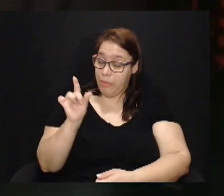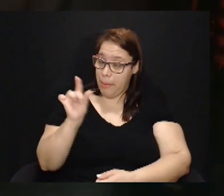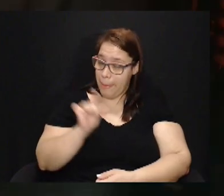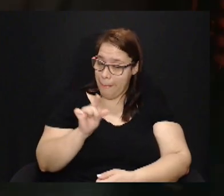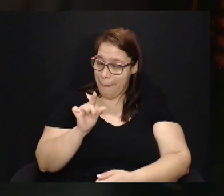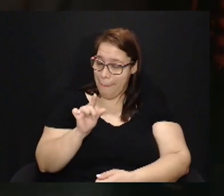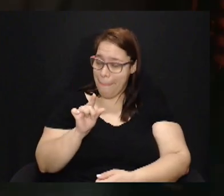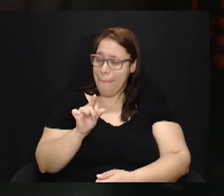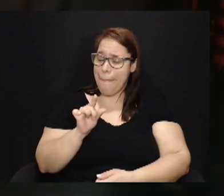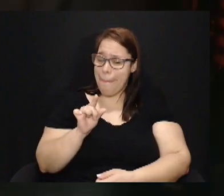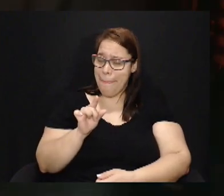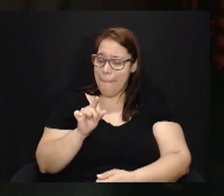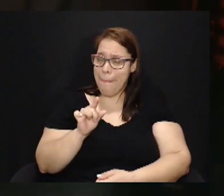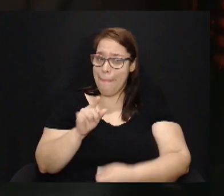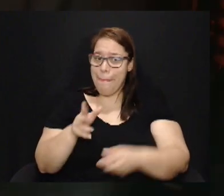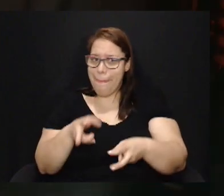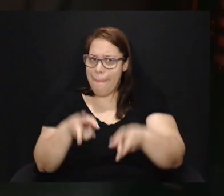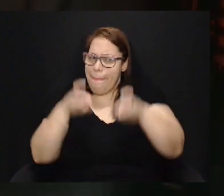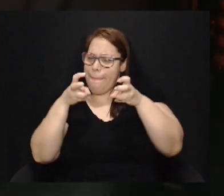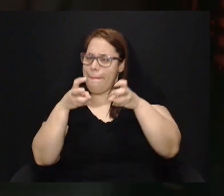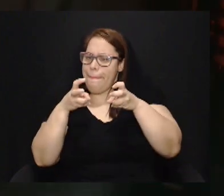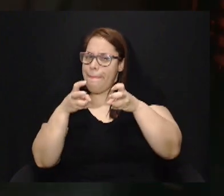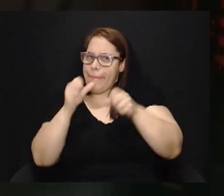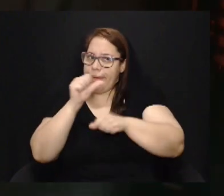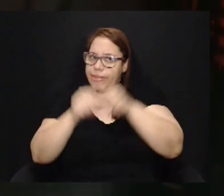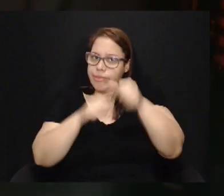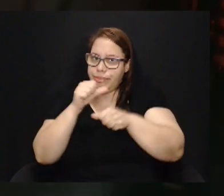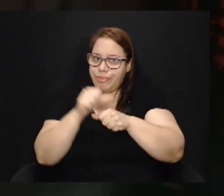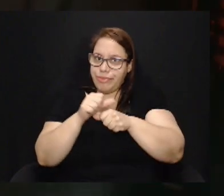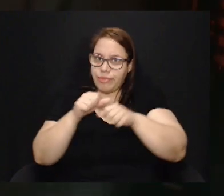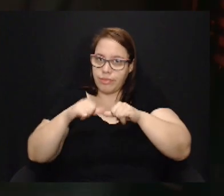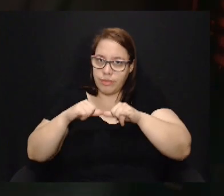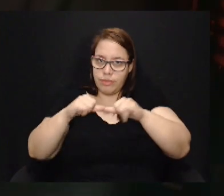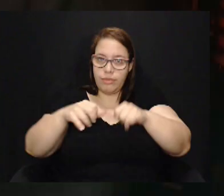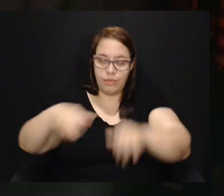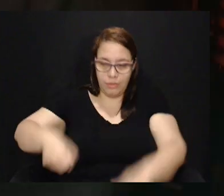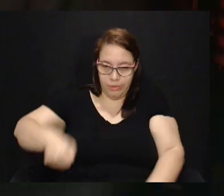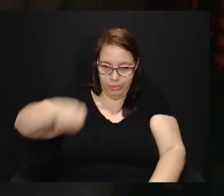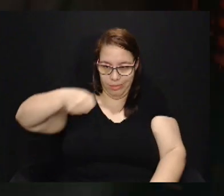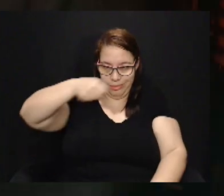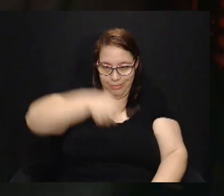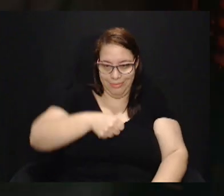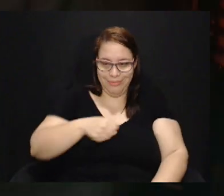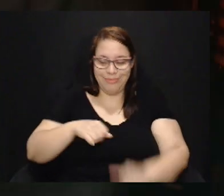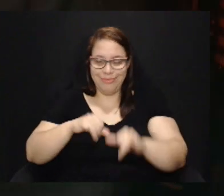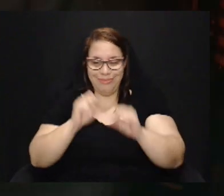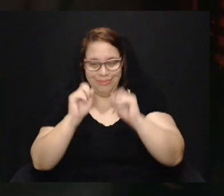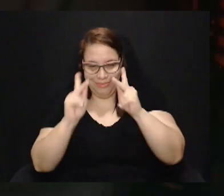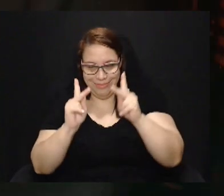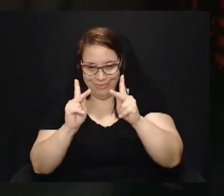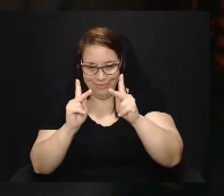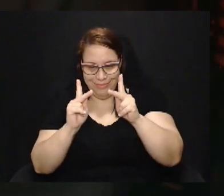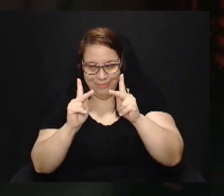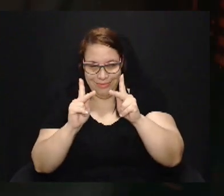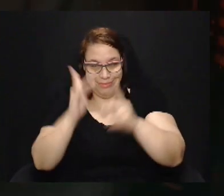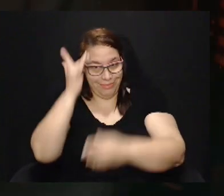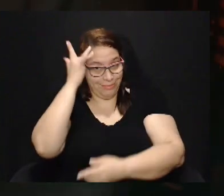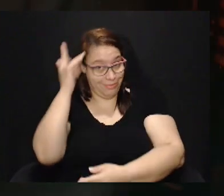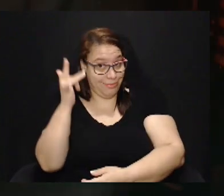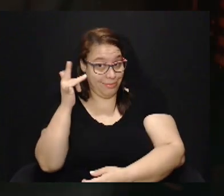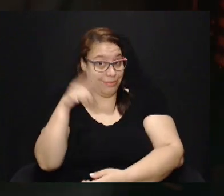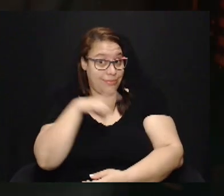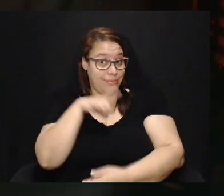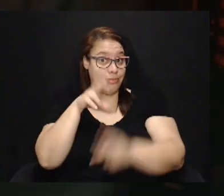né? Então, preste atenção aí, troque o seu carrinho pela cestinha no mercado, tá bom? No programa de amanhã, a gente tem um tema que